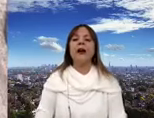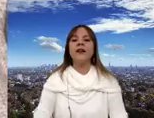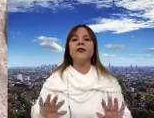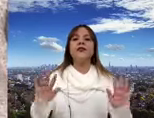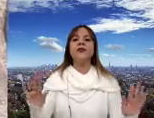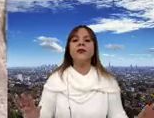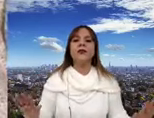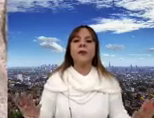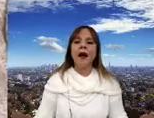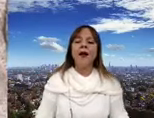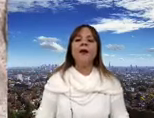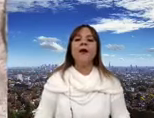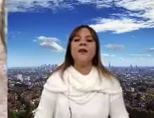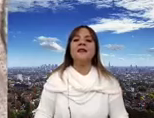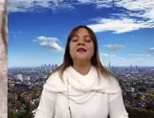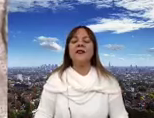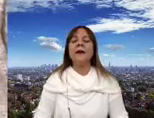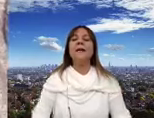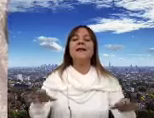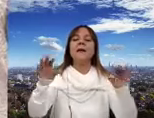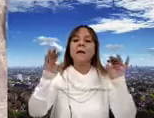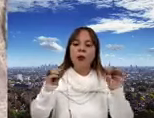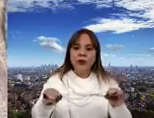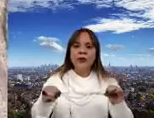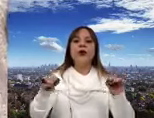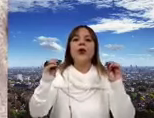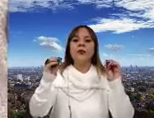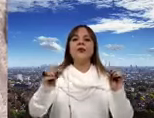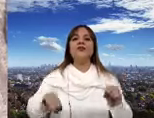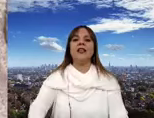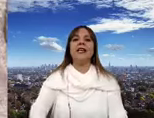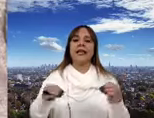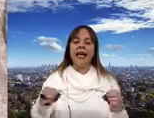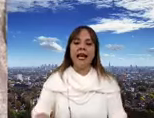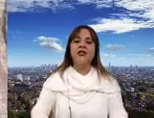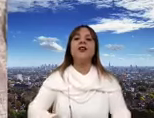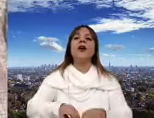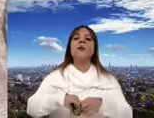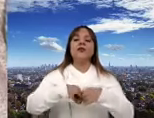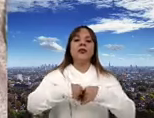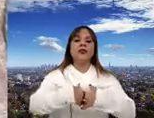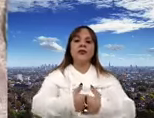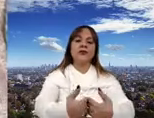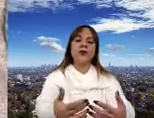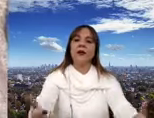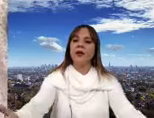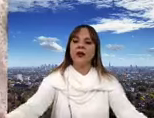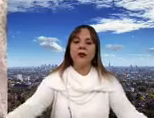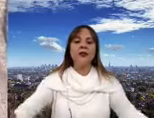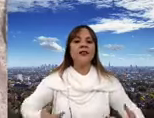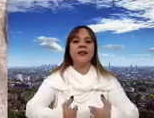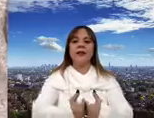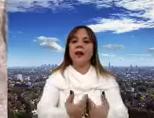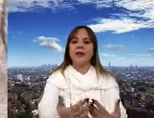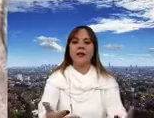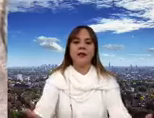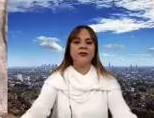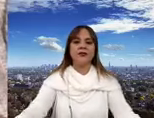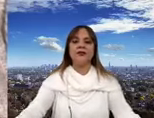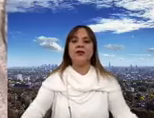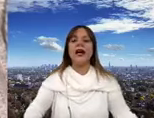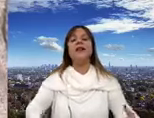ao normal, porque a Santa Fé preza muito por você, cliente, por todos os colaboradores, quem trabalha com eles, os